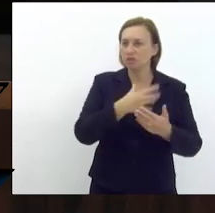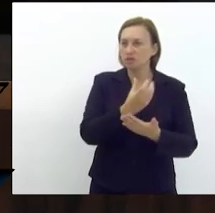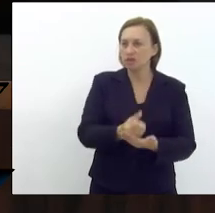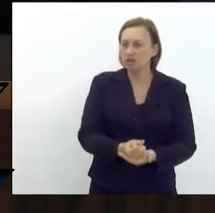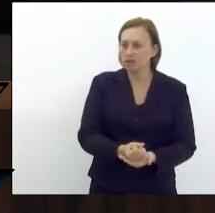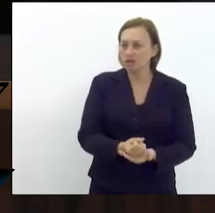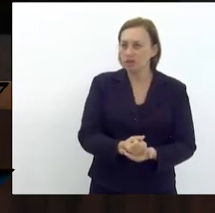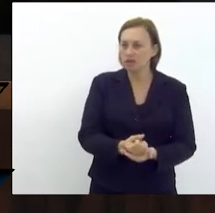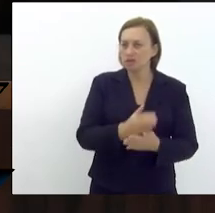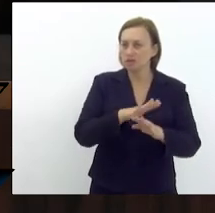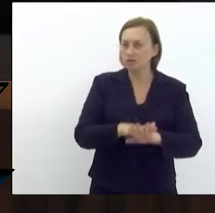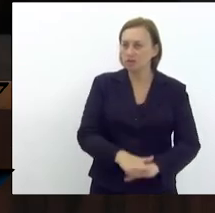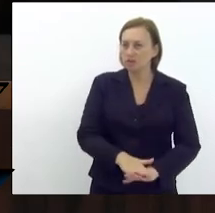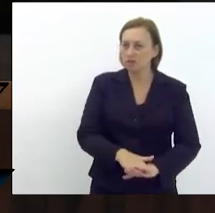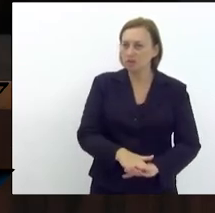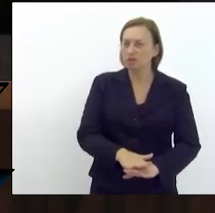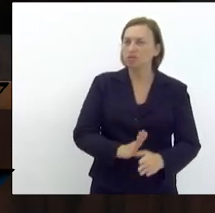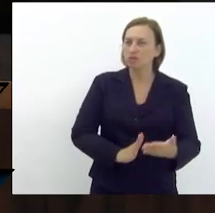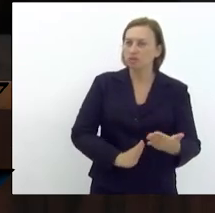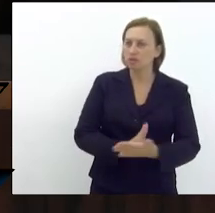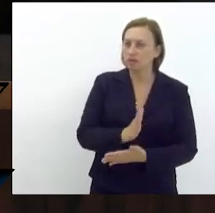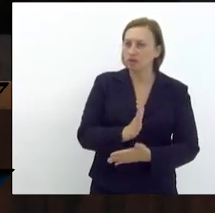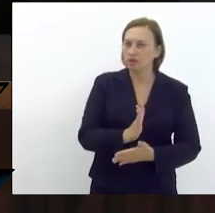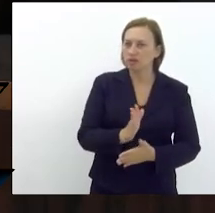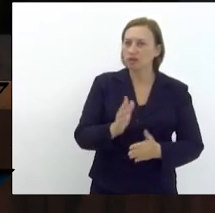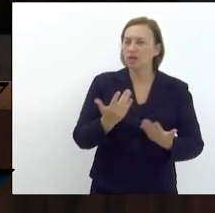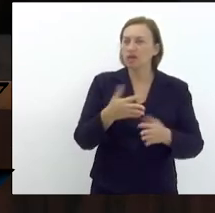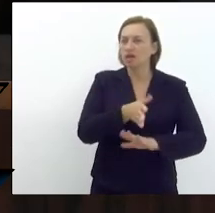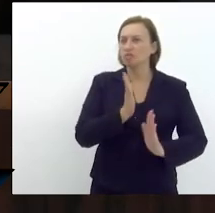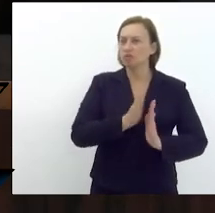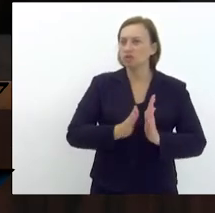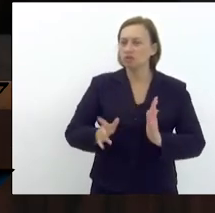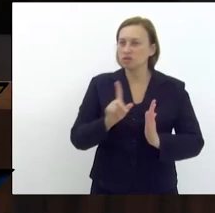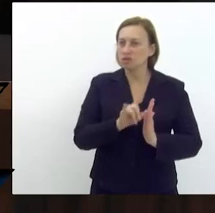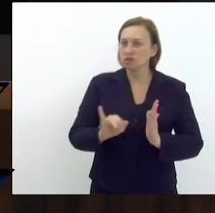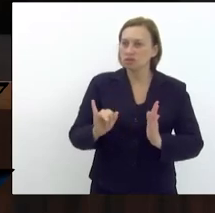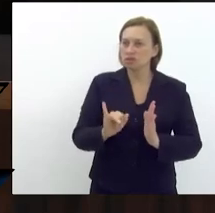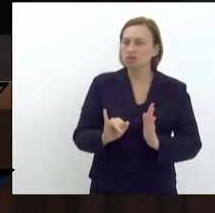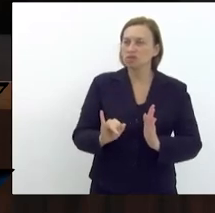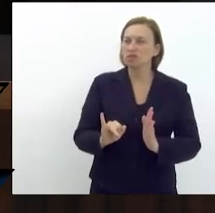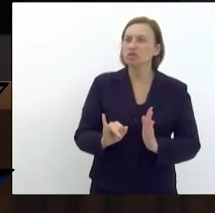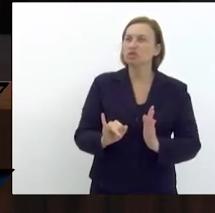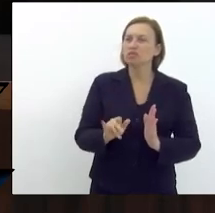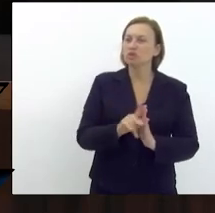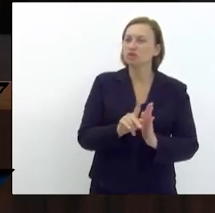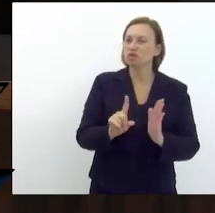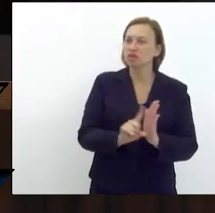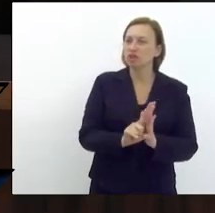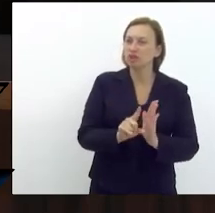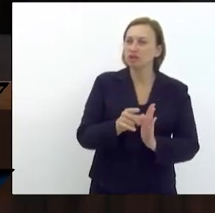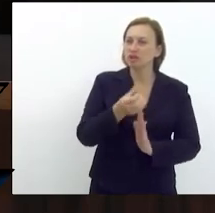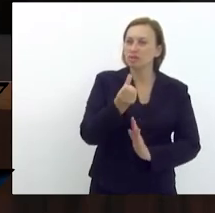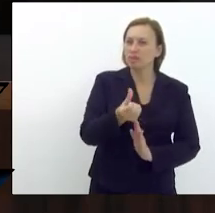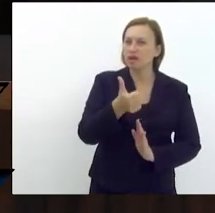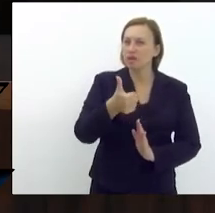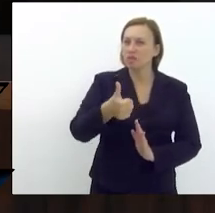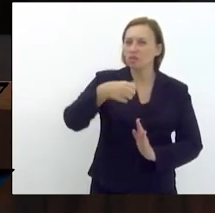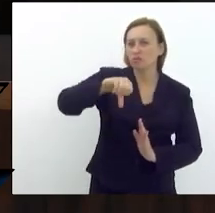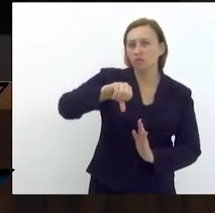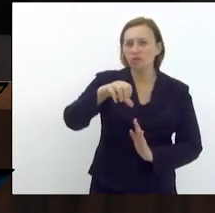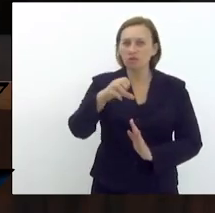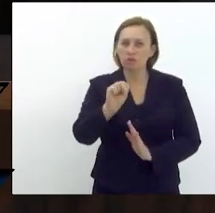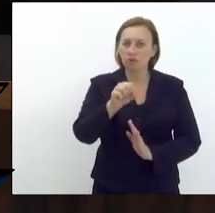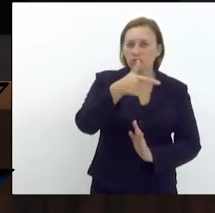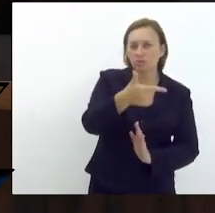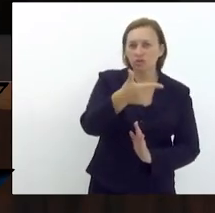aqueles que aprovam permaneçam Como estão aprovado requerimento à inclusão na ordem do dia projeto de lei 6198